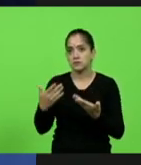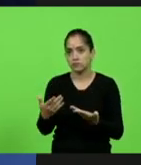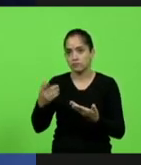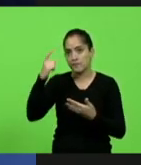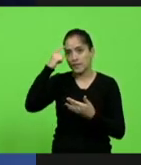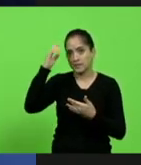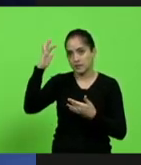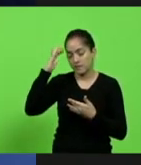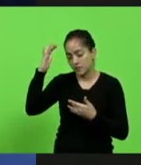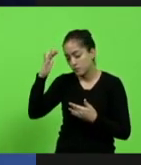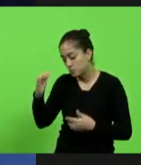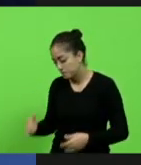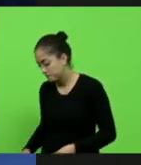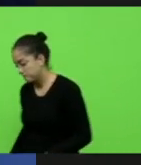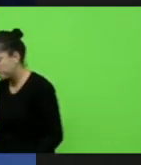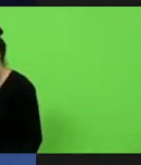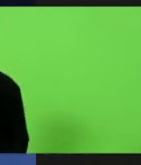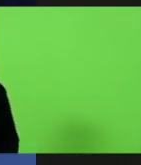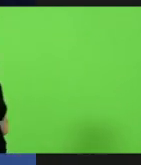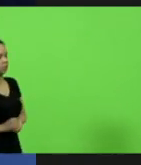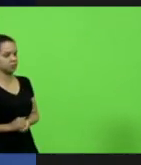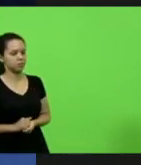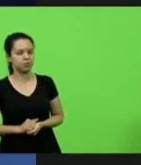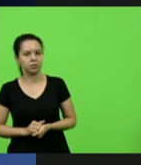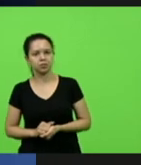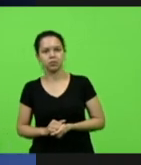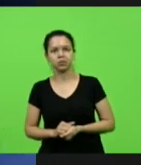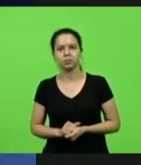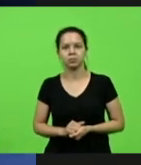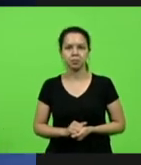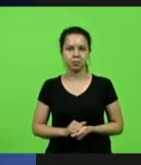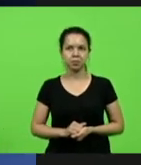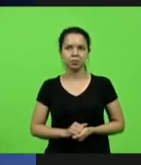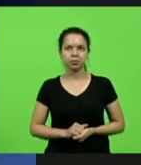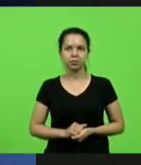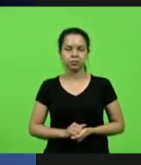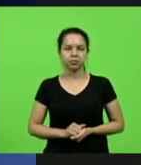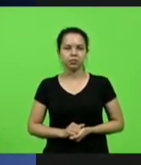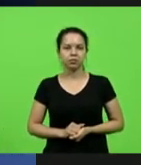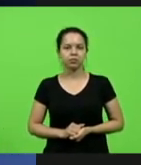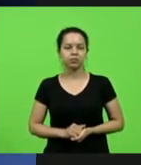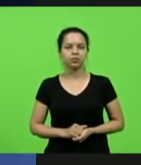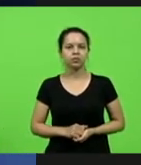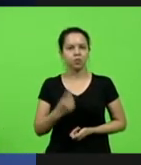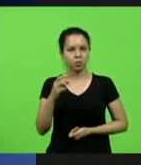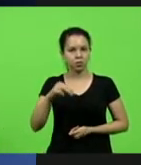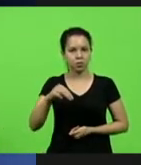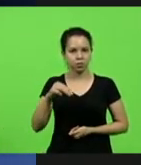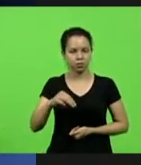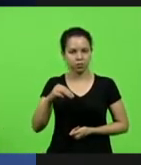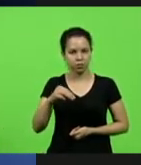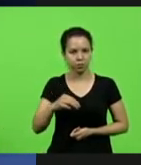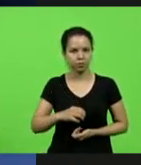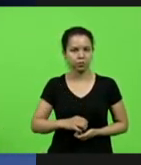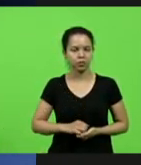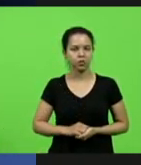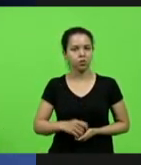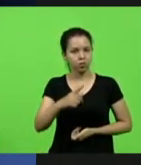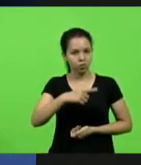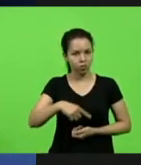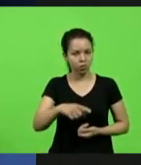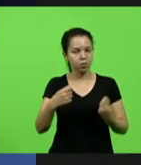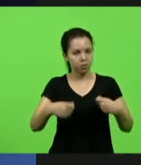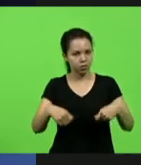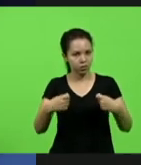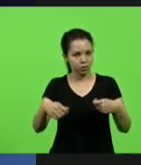crítico. Isso não é tirar-lhes do direito. Tá? Nós precisamos entender que enfraquecer